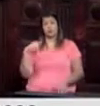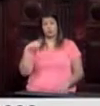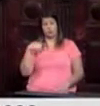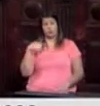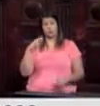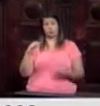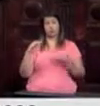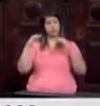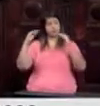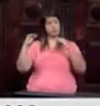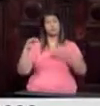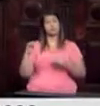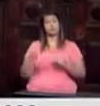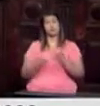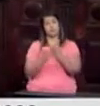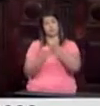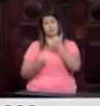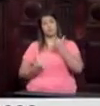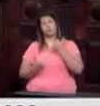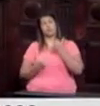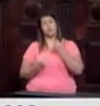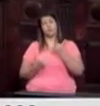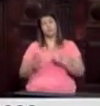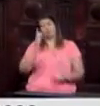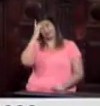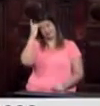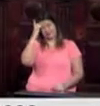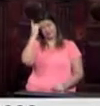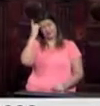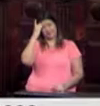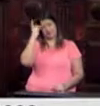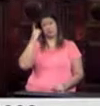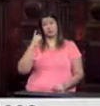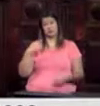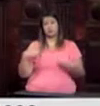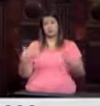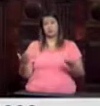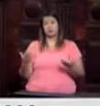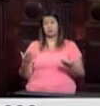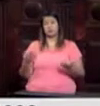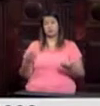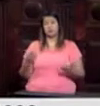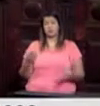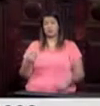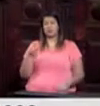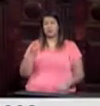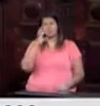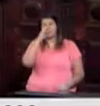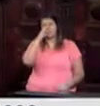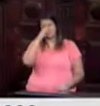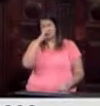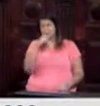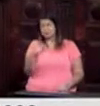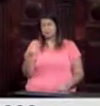Temer, era o vice-presidente da República, indigno, desleal,